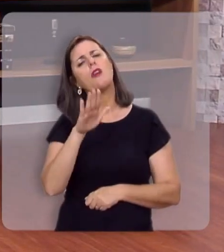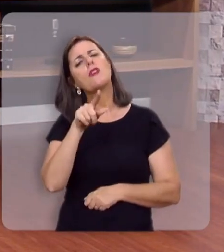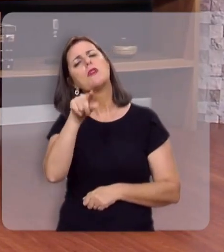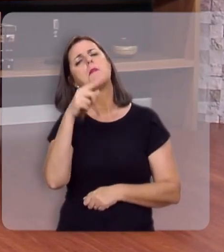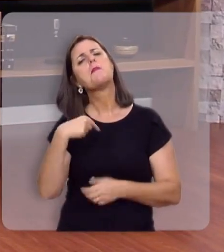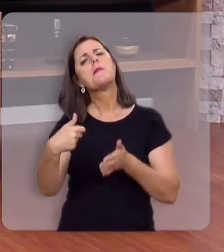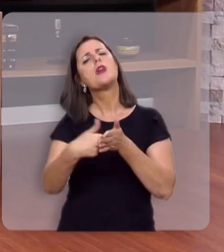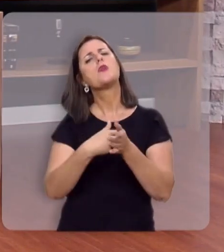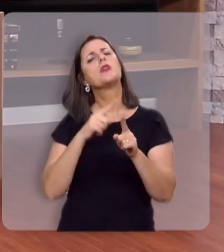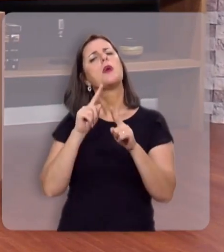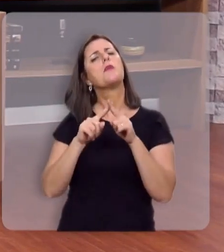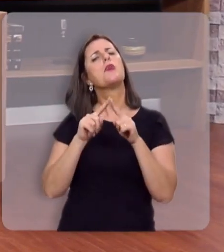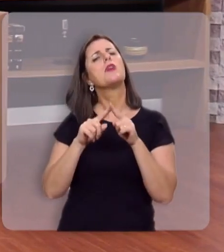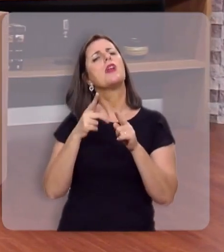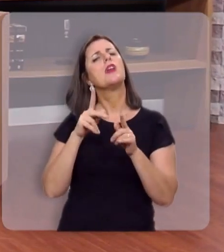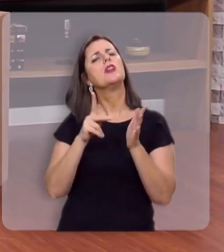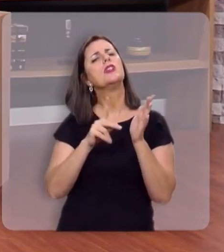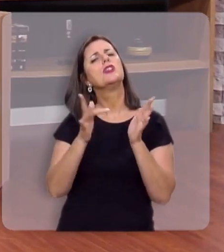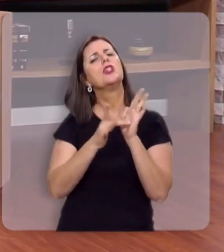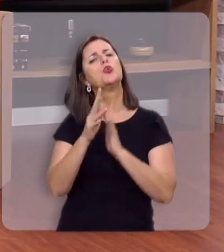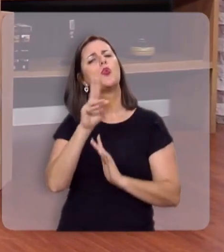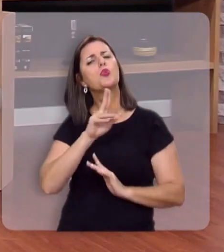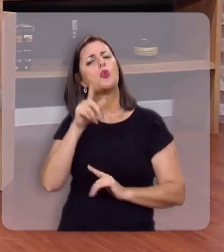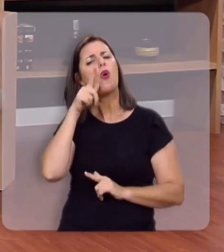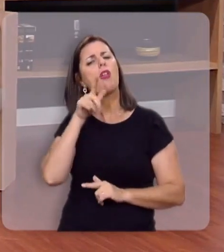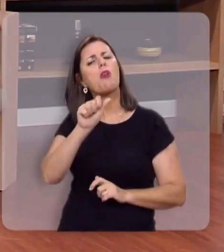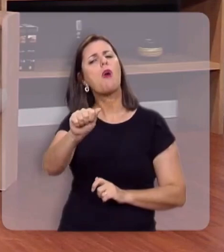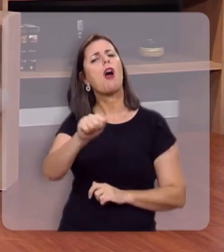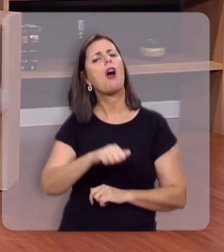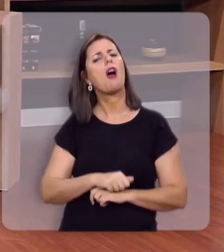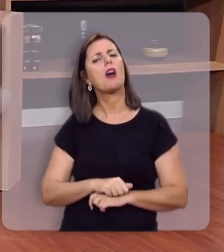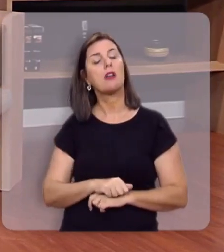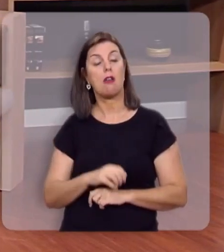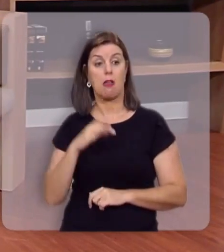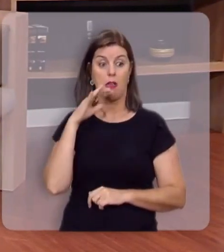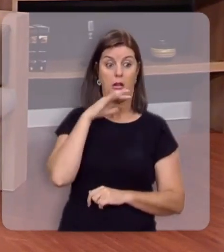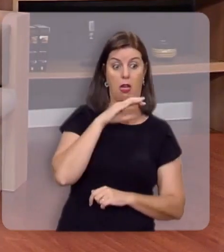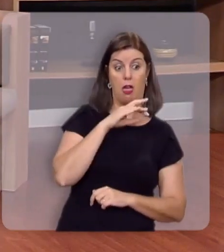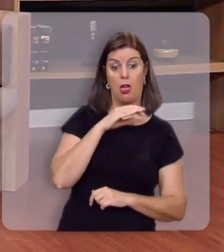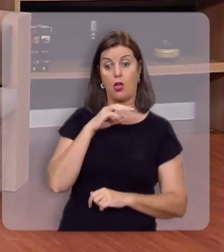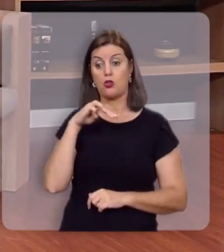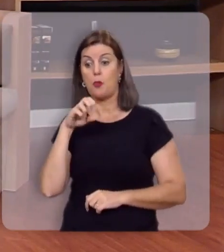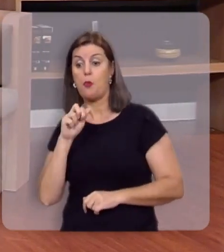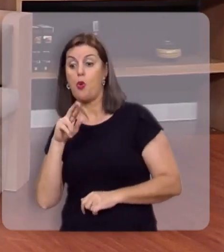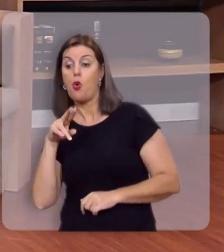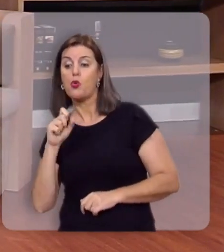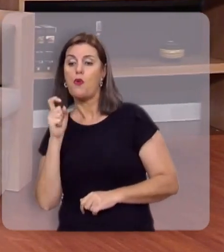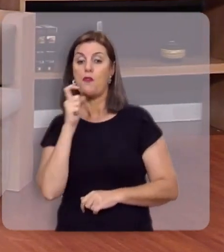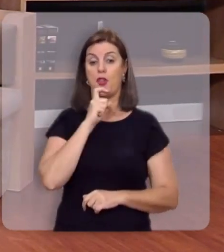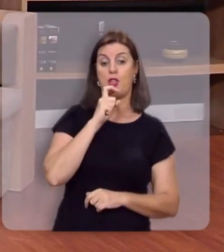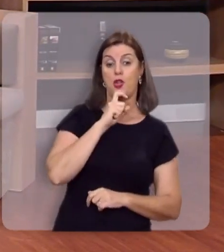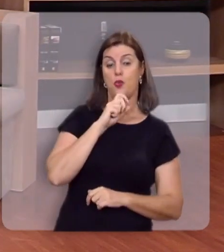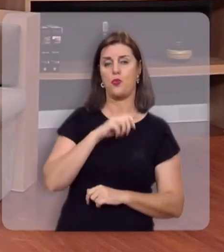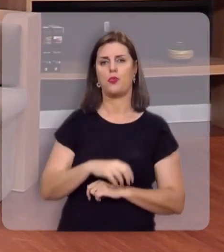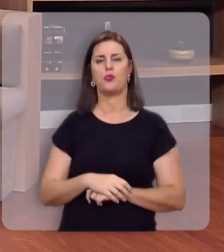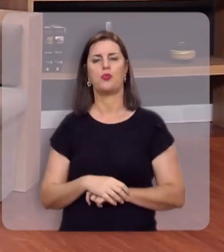Talvez você pergunte por que Jesus usou esta linguagem do quente, do morno, do frio.